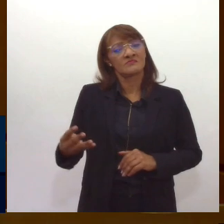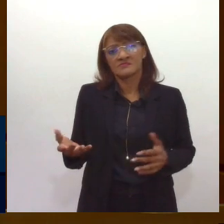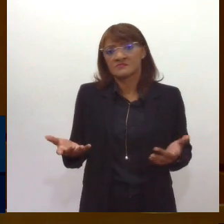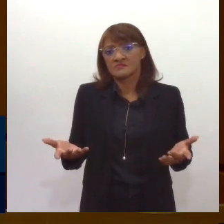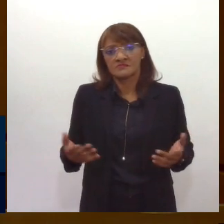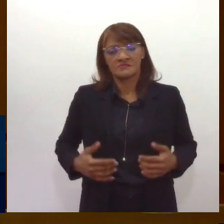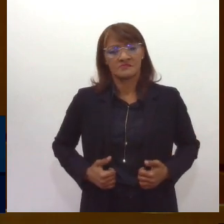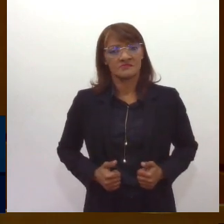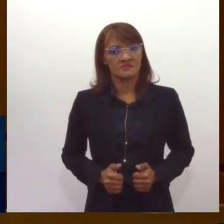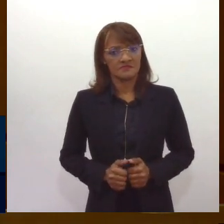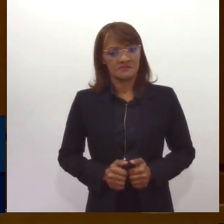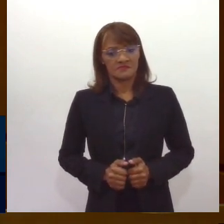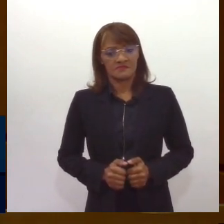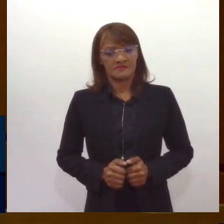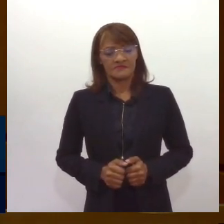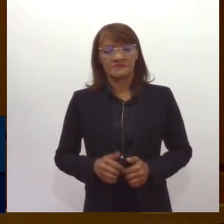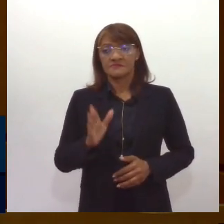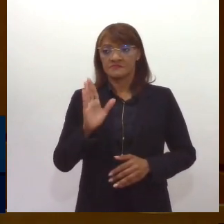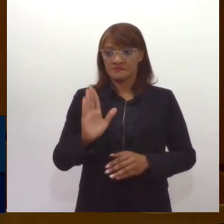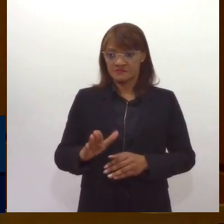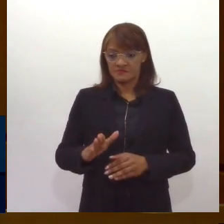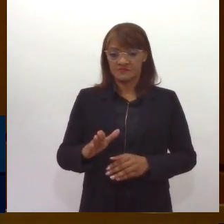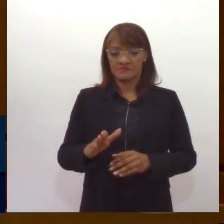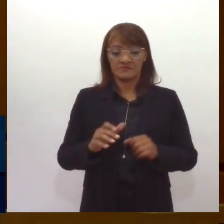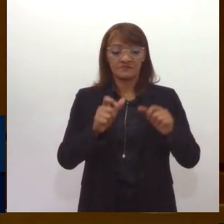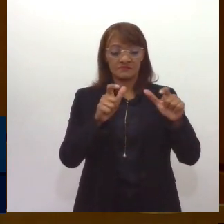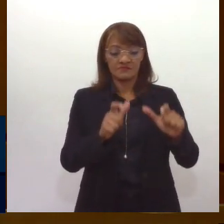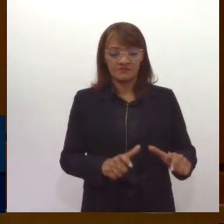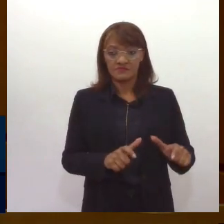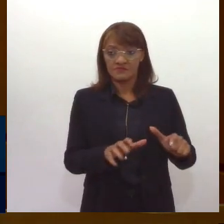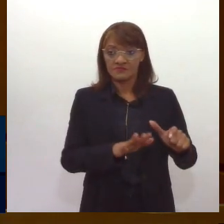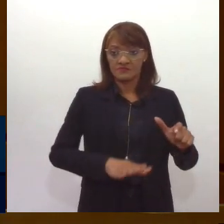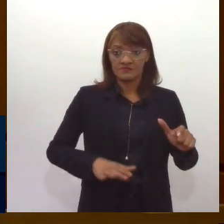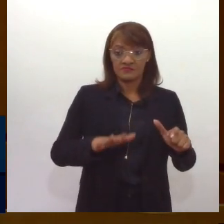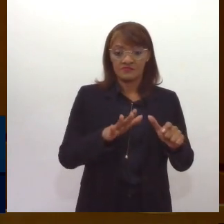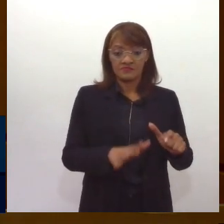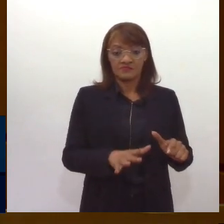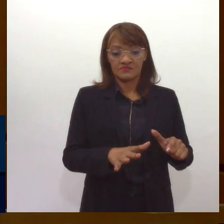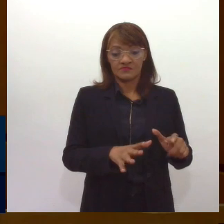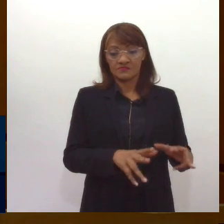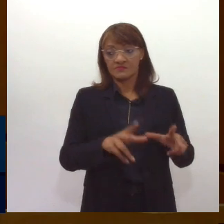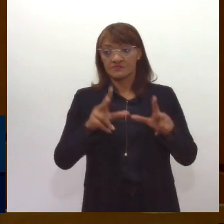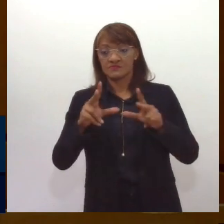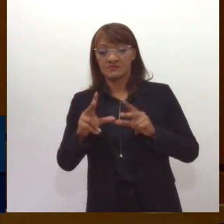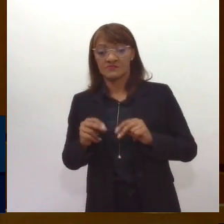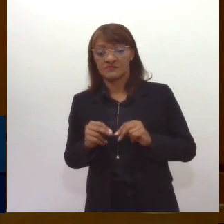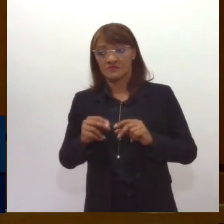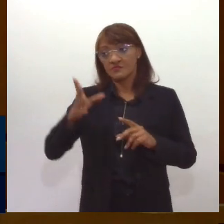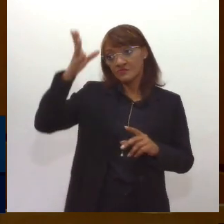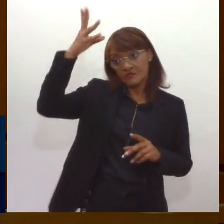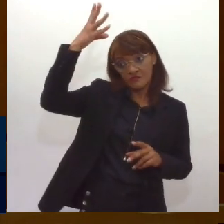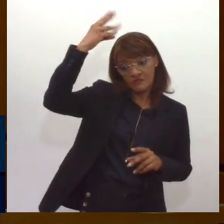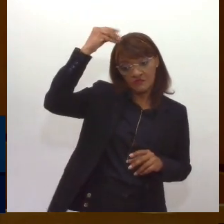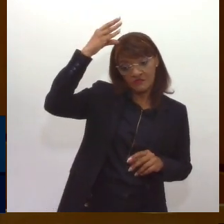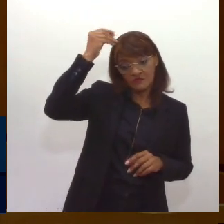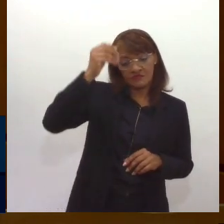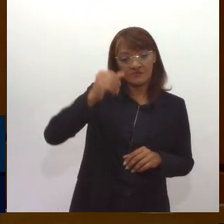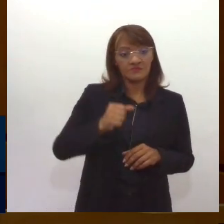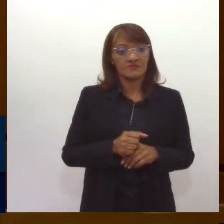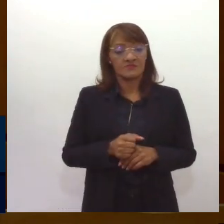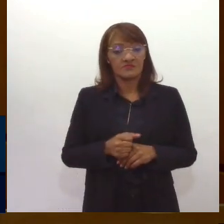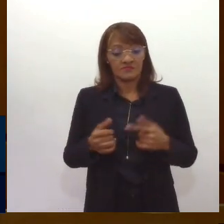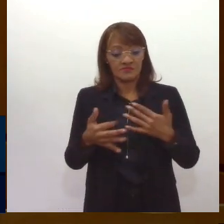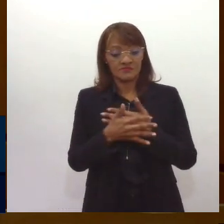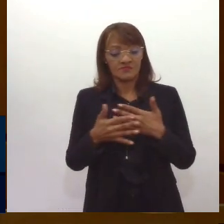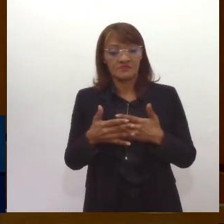Anexando esse território, reincorporando esse território ao território de São Cristóvão. E aí, deputada Linda Brasil, concordo com